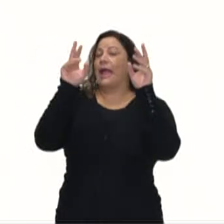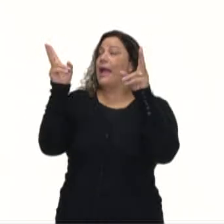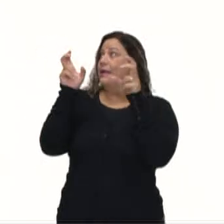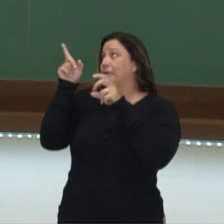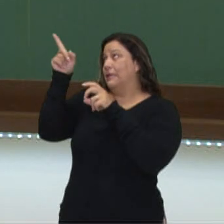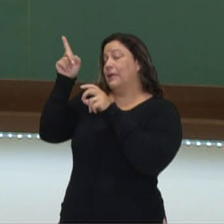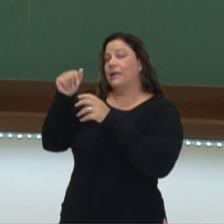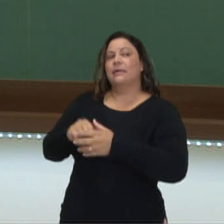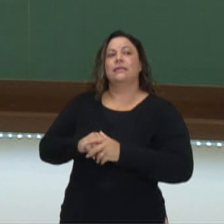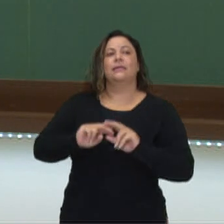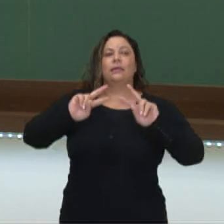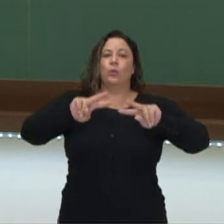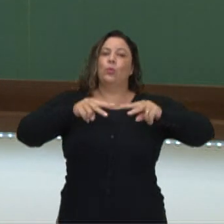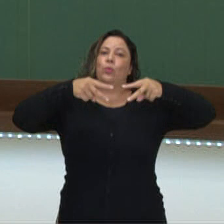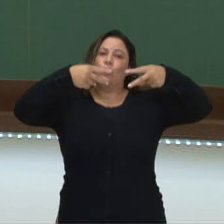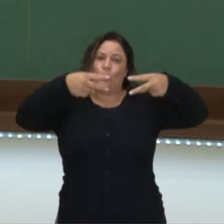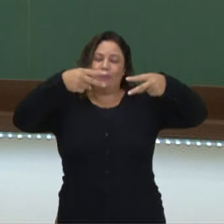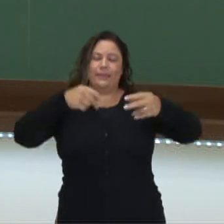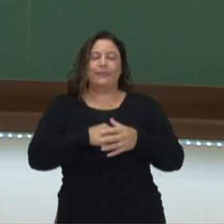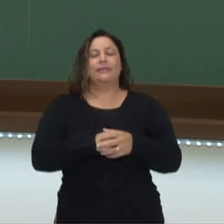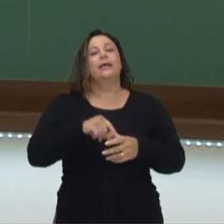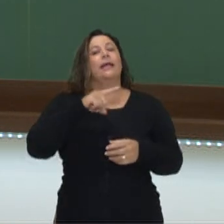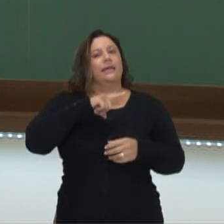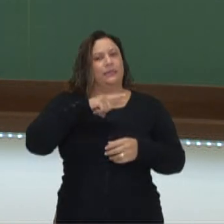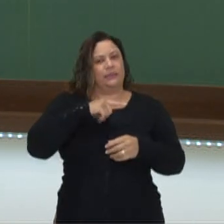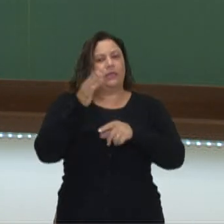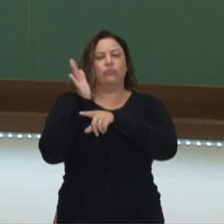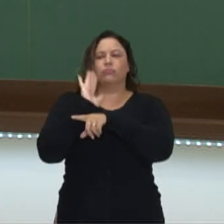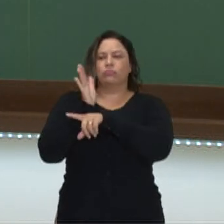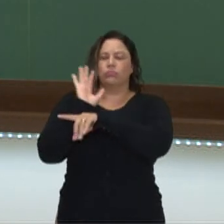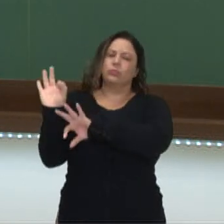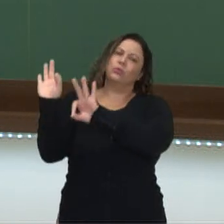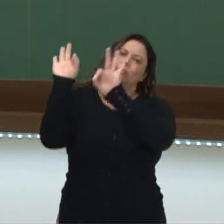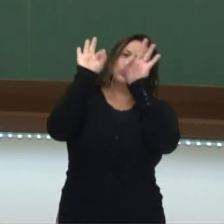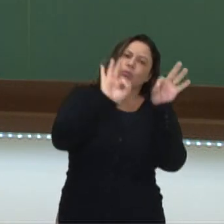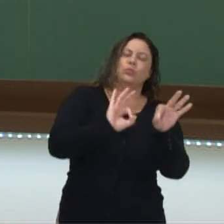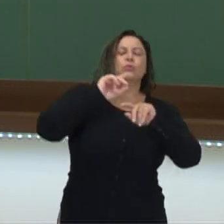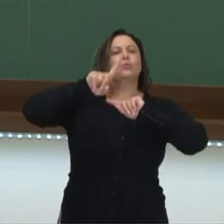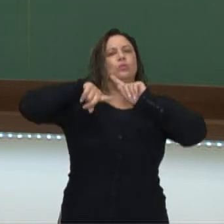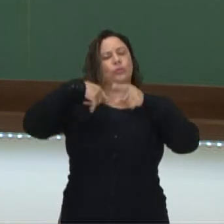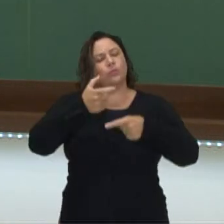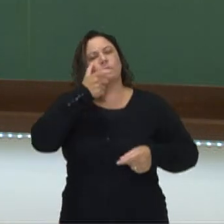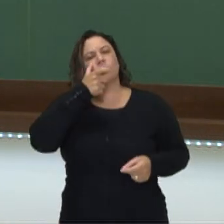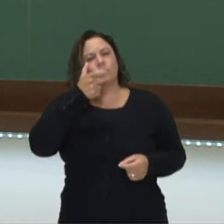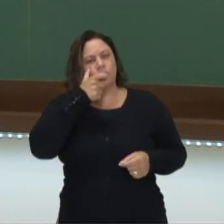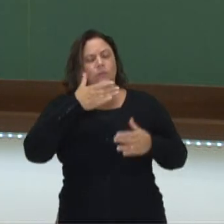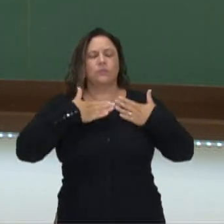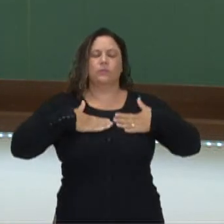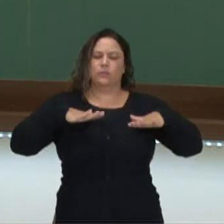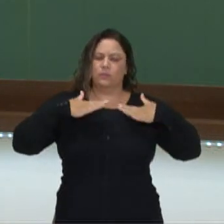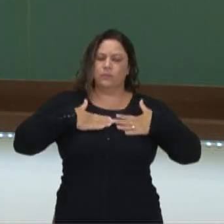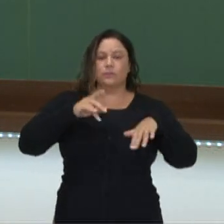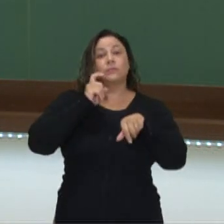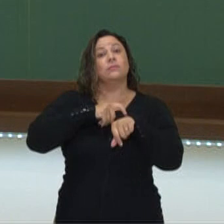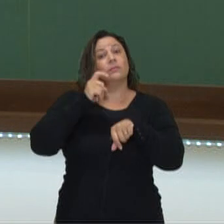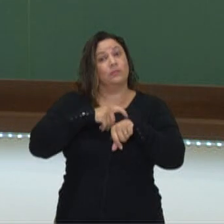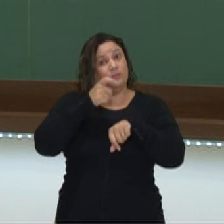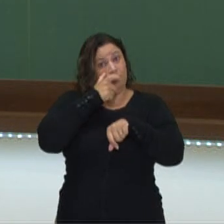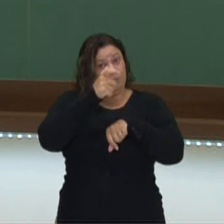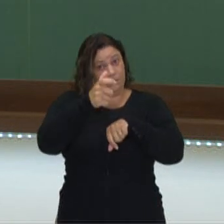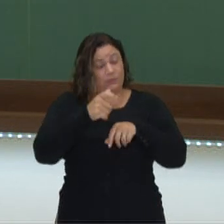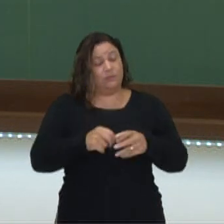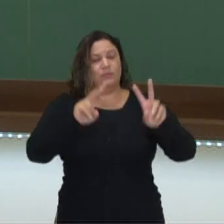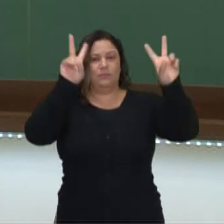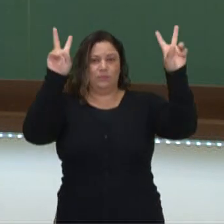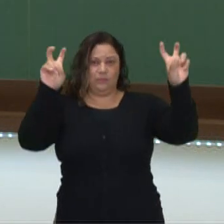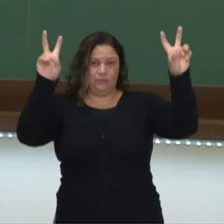do YouTube onde nós temos esse vídeo. Você pode assistir depois, com calma, com tempo, que é bem interessante. E o